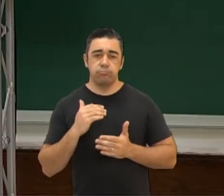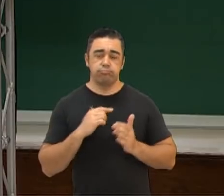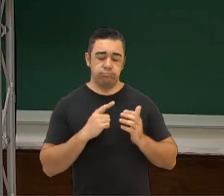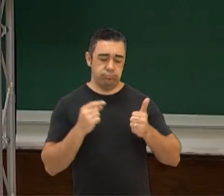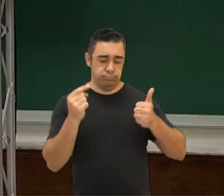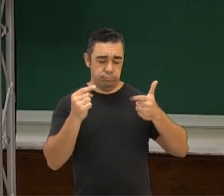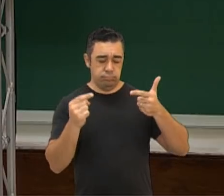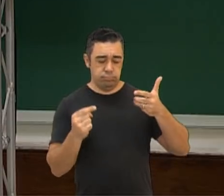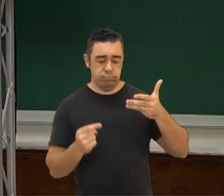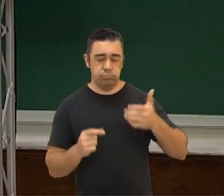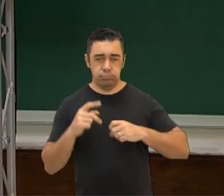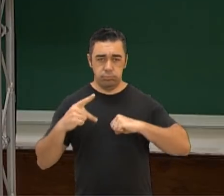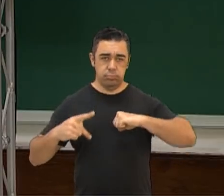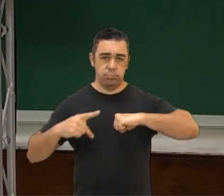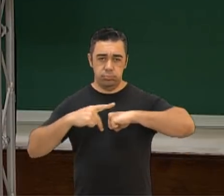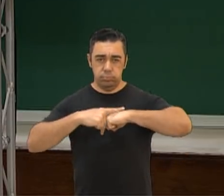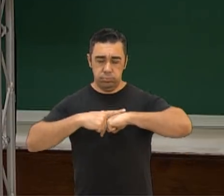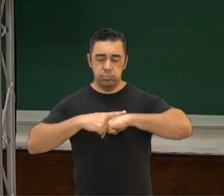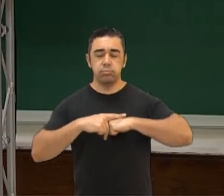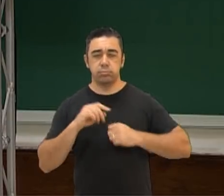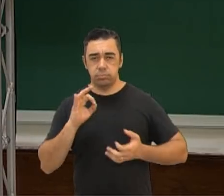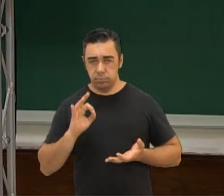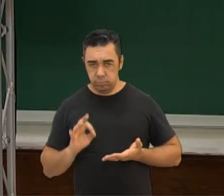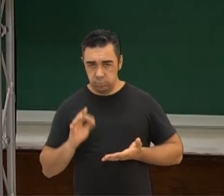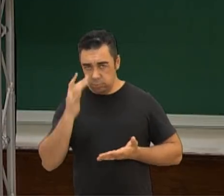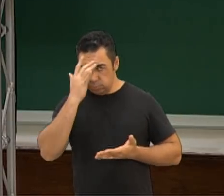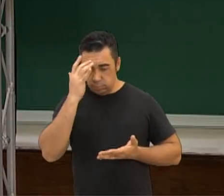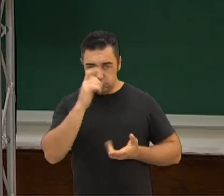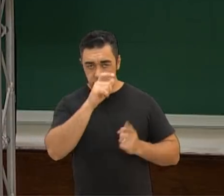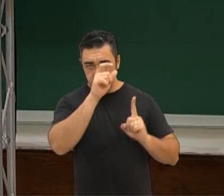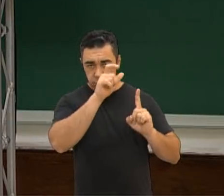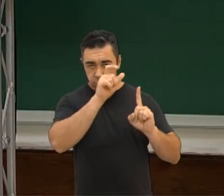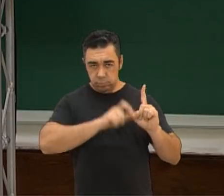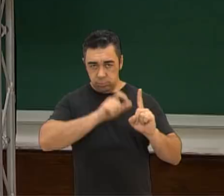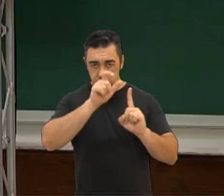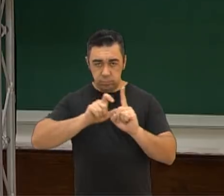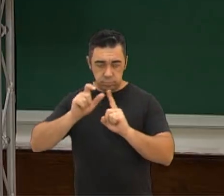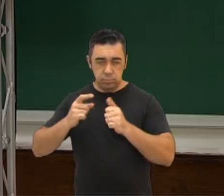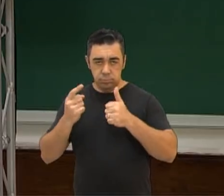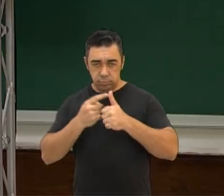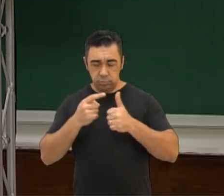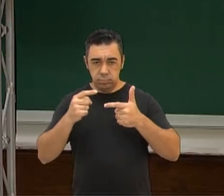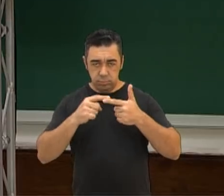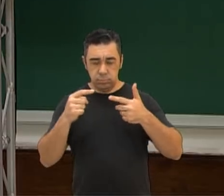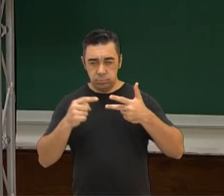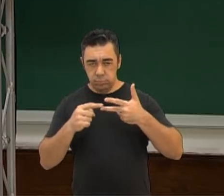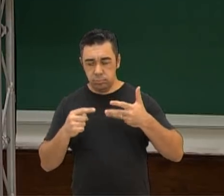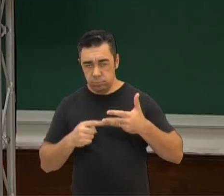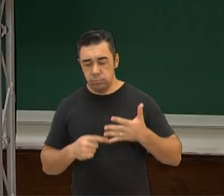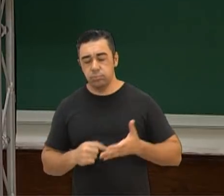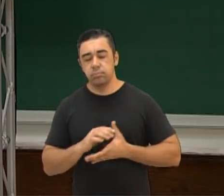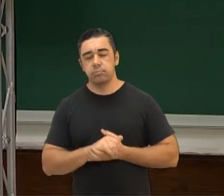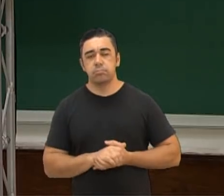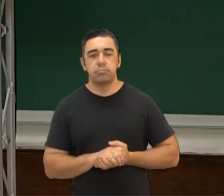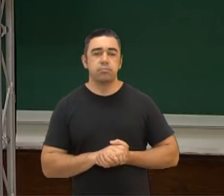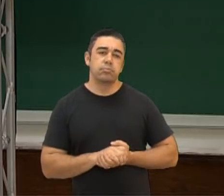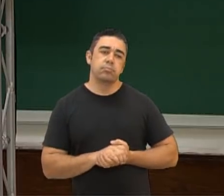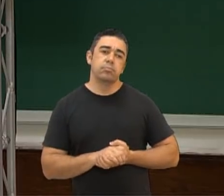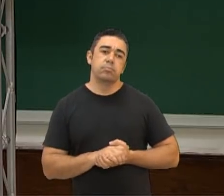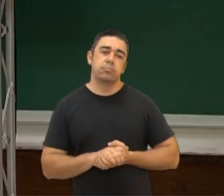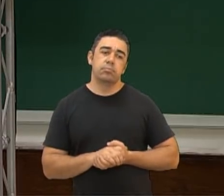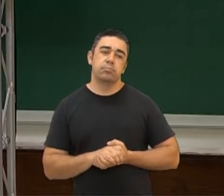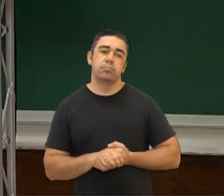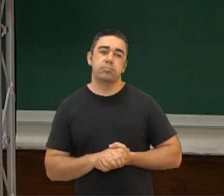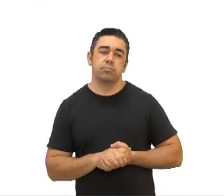dos pronomes oblíquos átonos correspondente ao sujeito a que se refere, certo? E continuando ali, foi até o palácio e o ministro